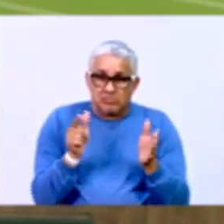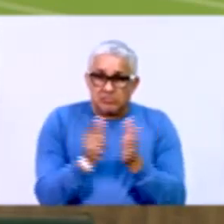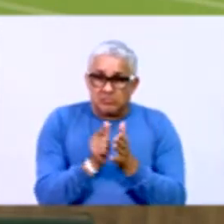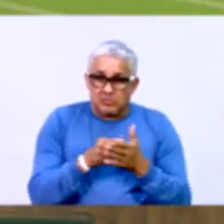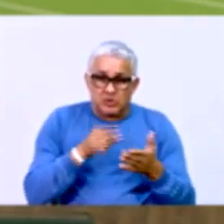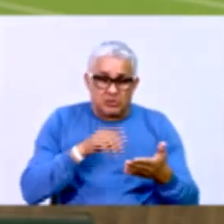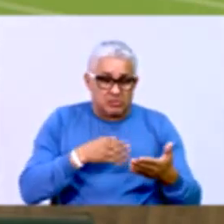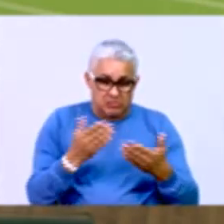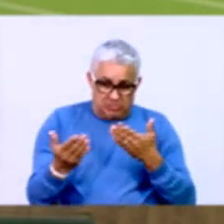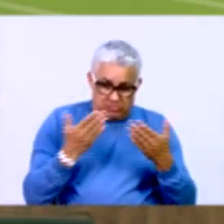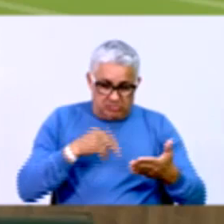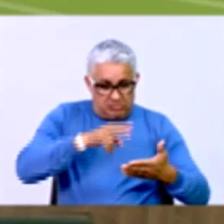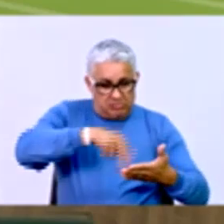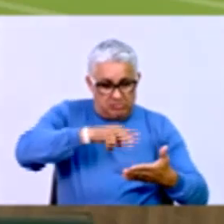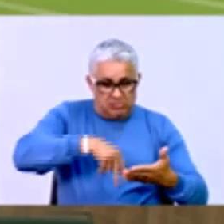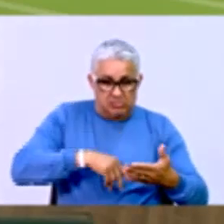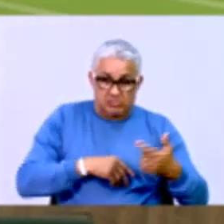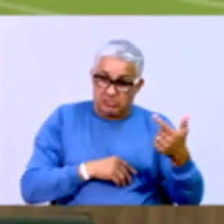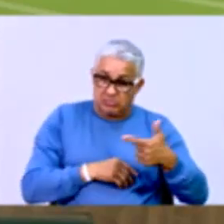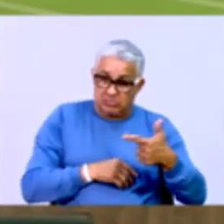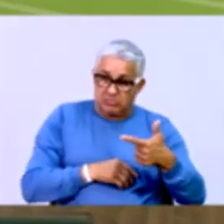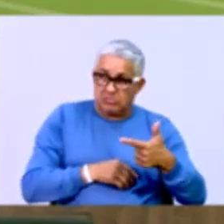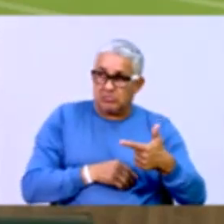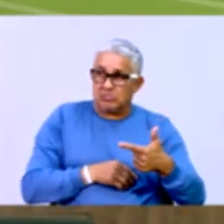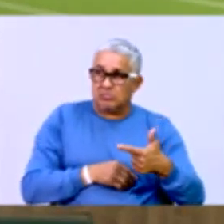analisando. O segundo caso é,